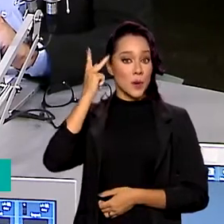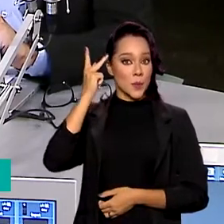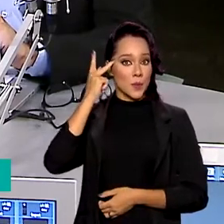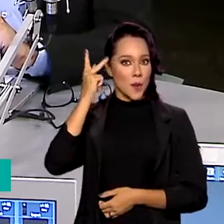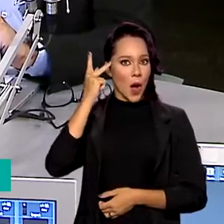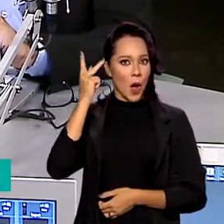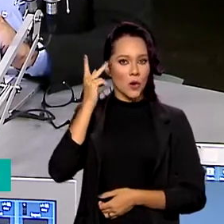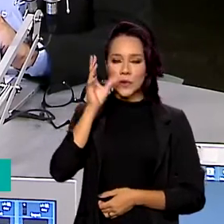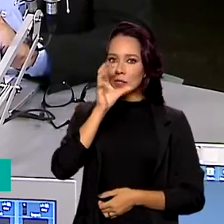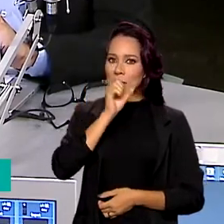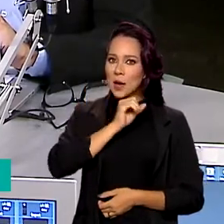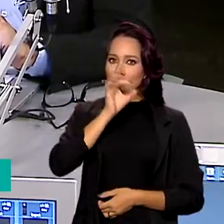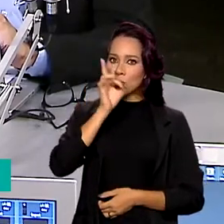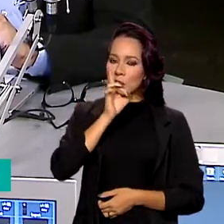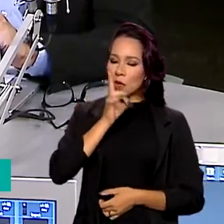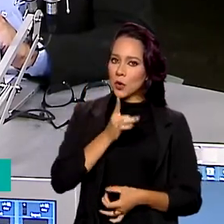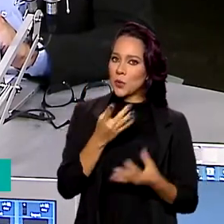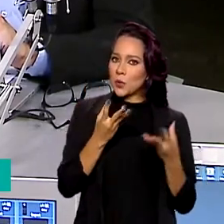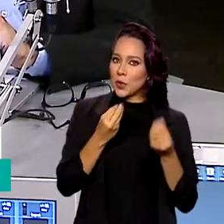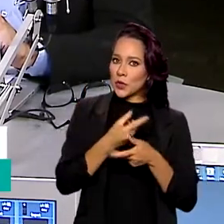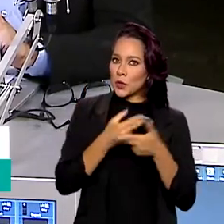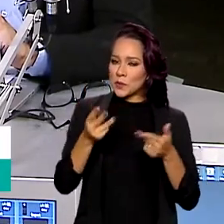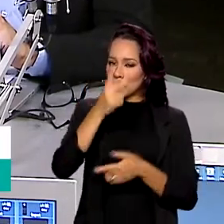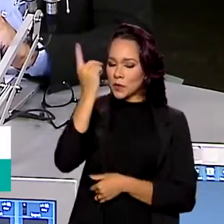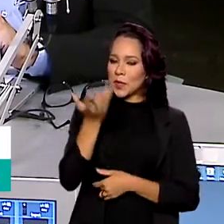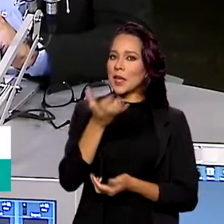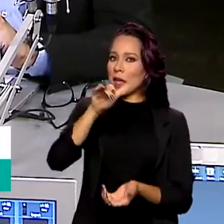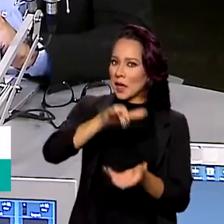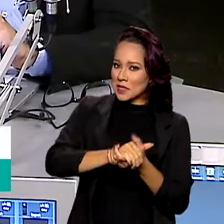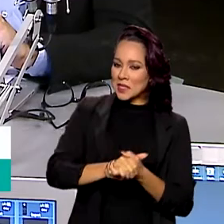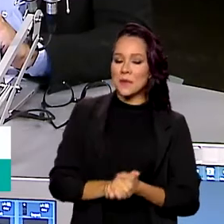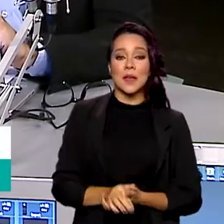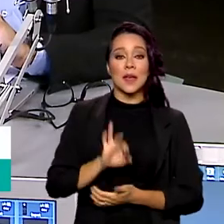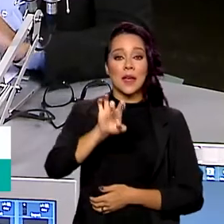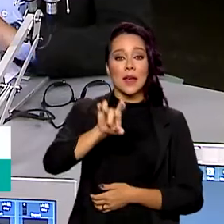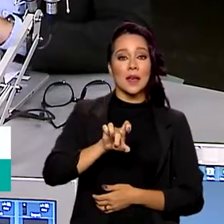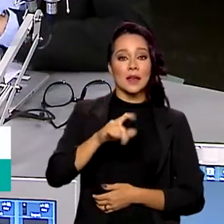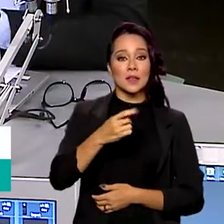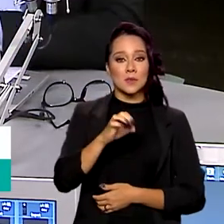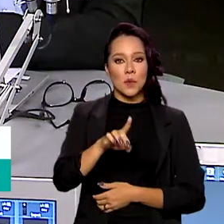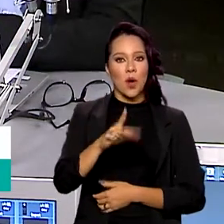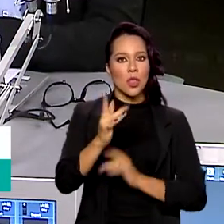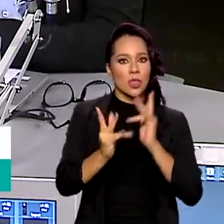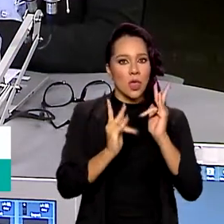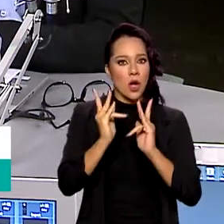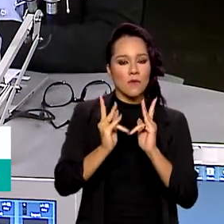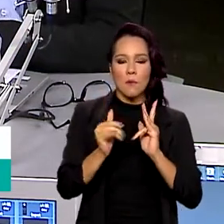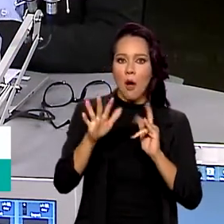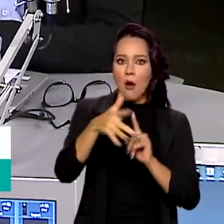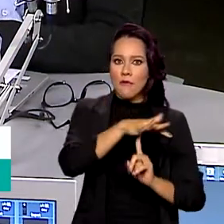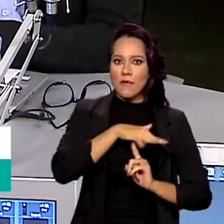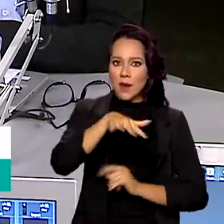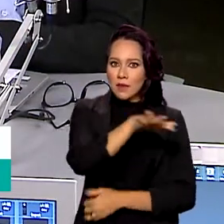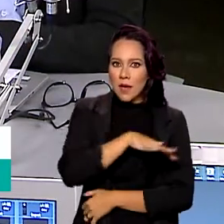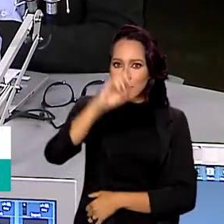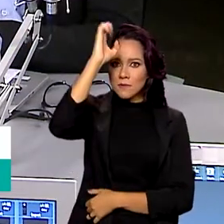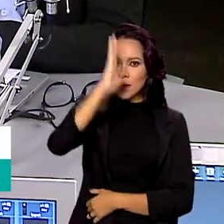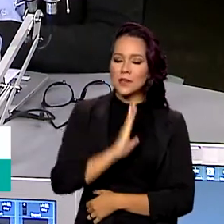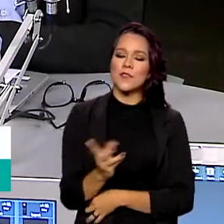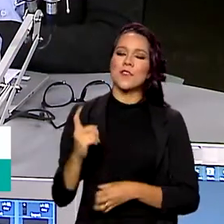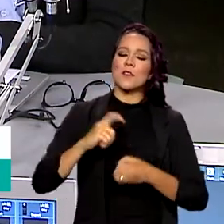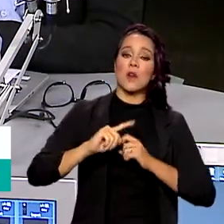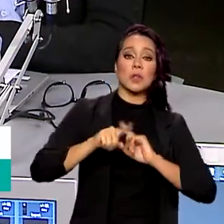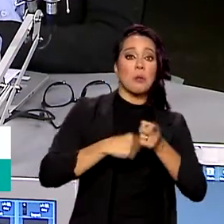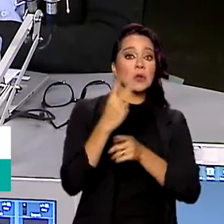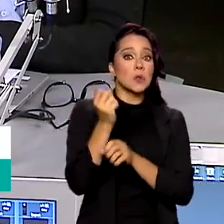fim de semana será de movimento para quem quer casar é a expo noivas a maior feira do setor no Brasil que volta